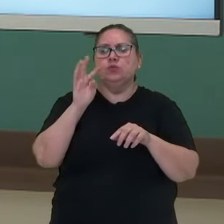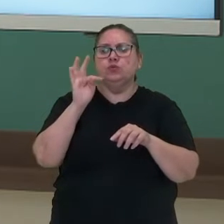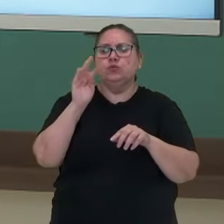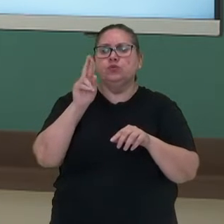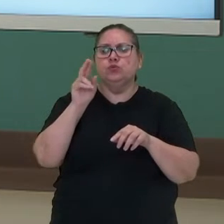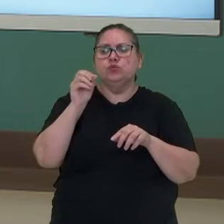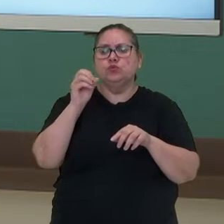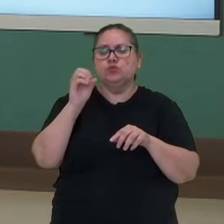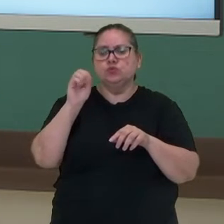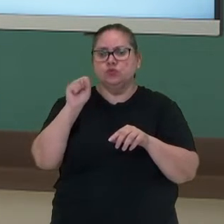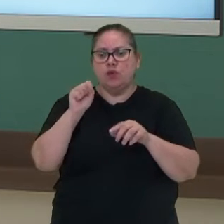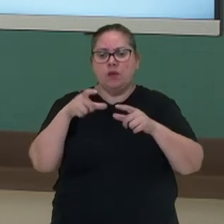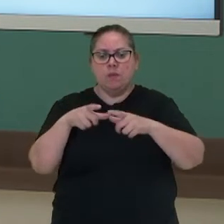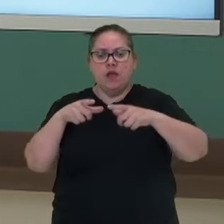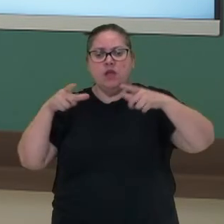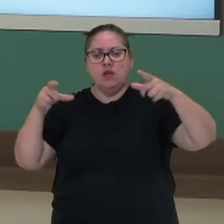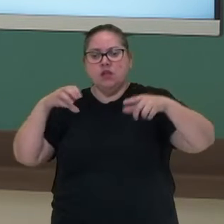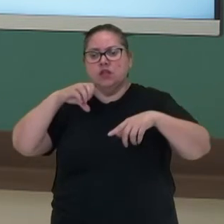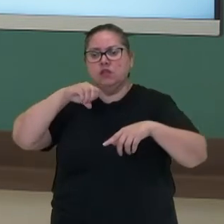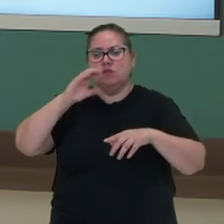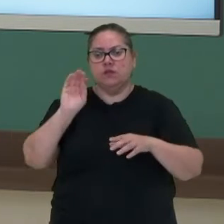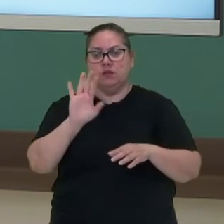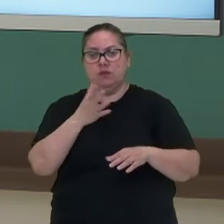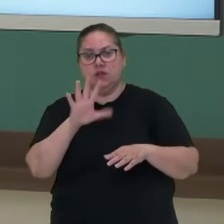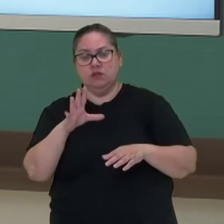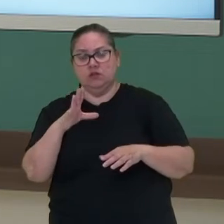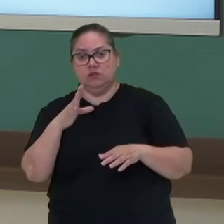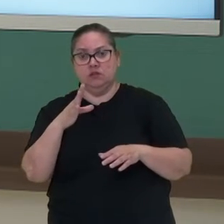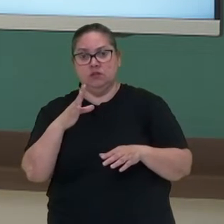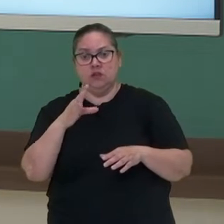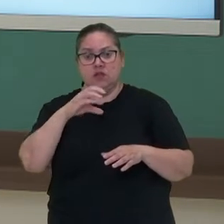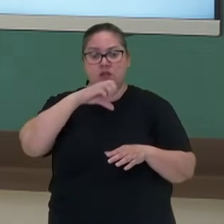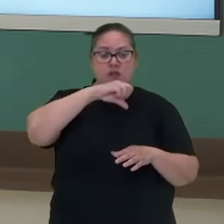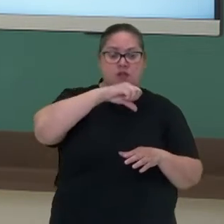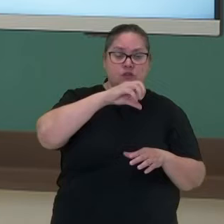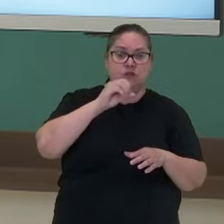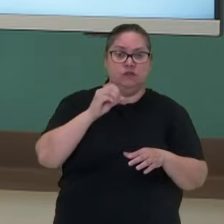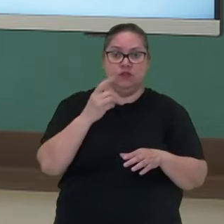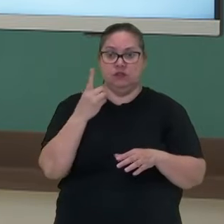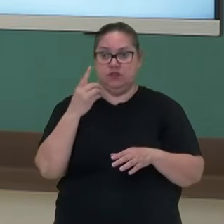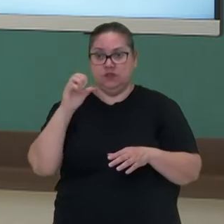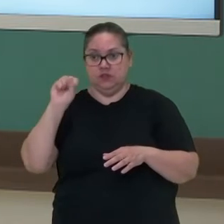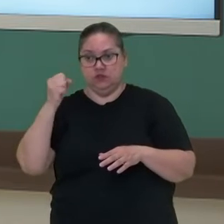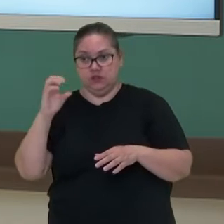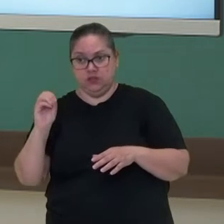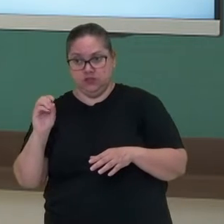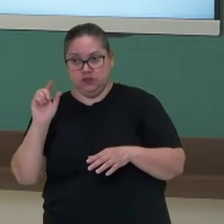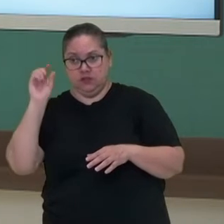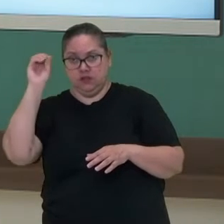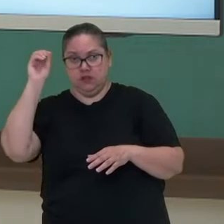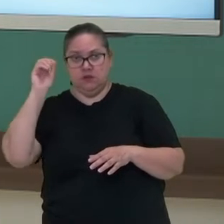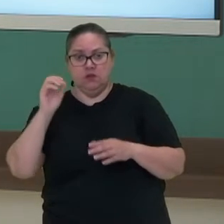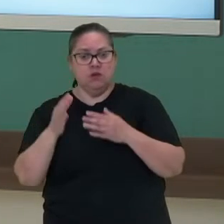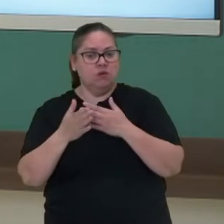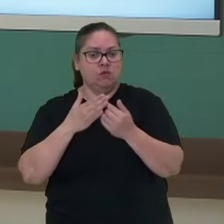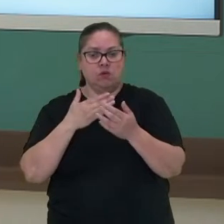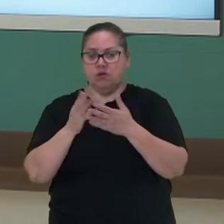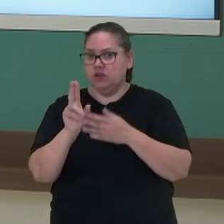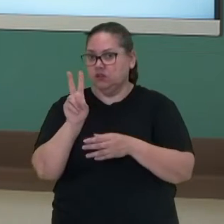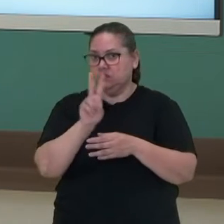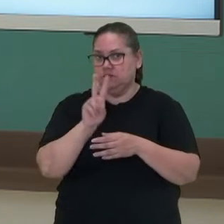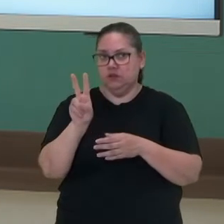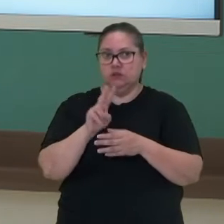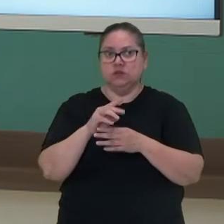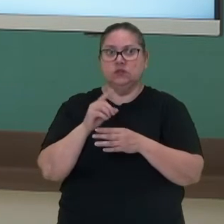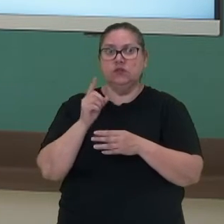que 90 graus. Então, ele está variando entre 90 e 180 graus, ok? Qualquer um desses